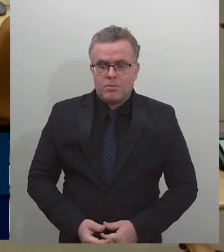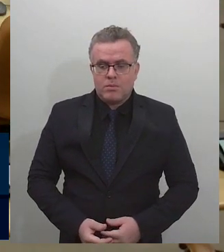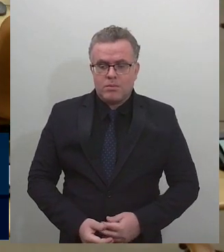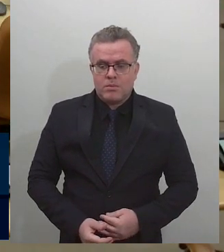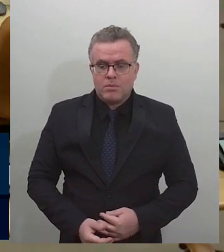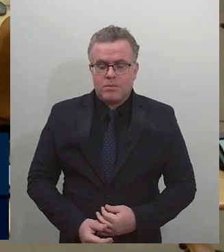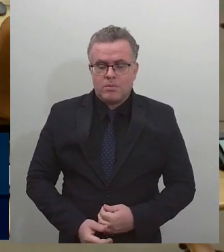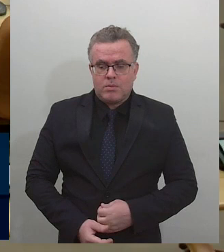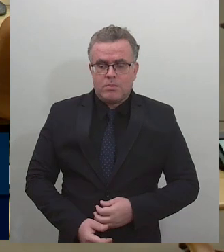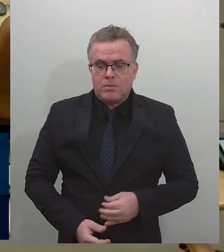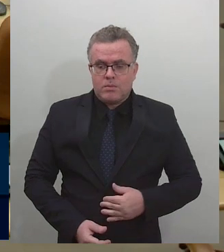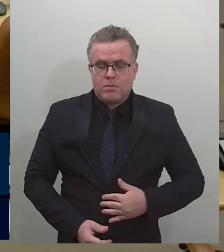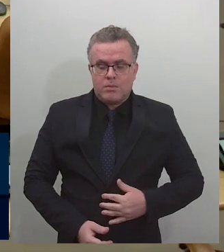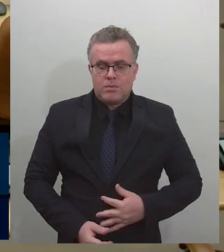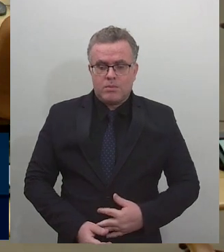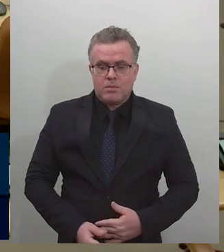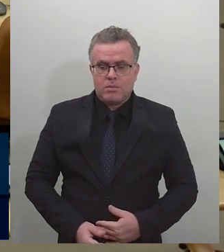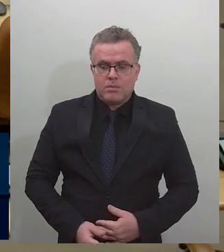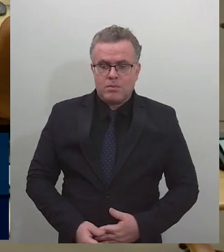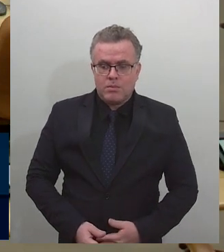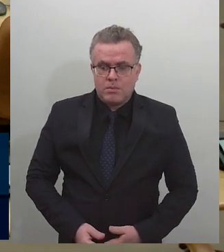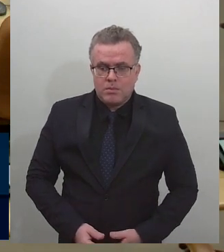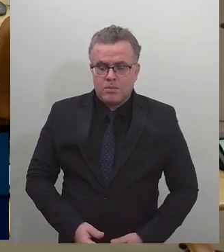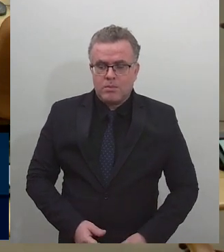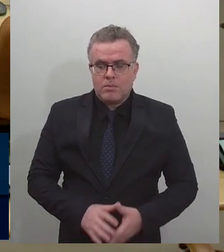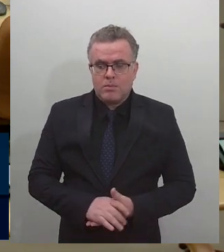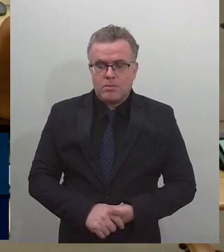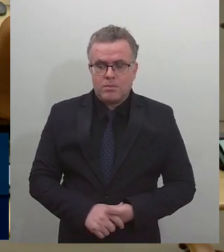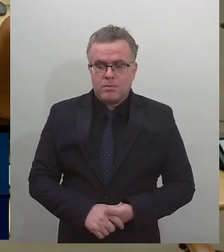Bom dia a todos os deputados e deputadas,